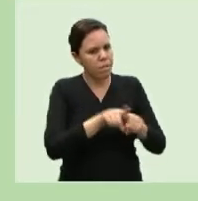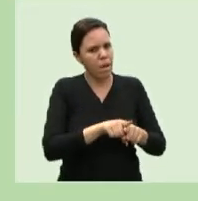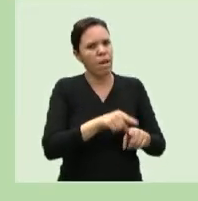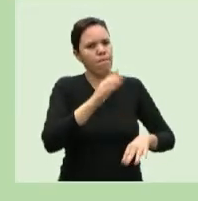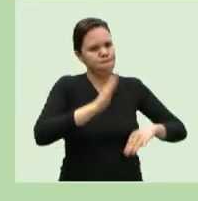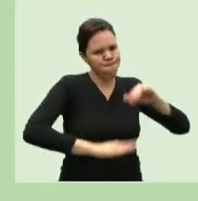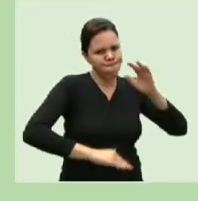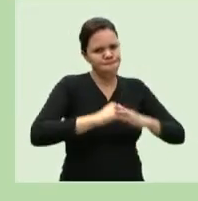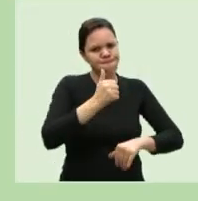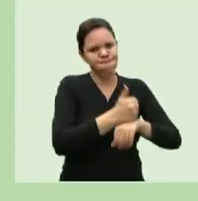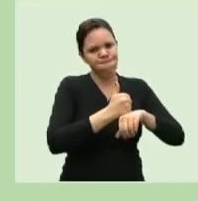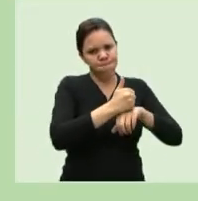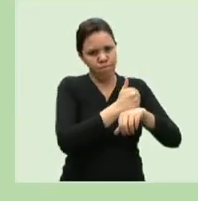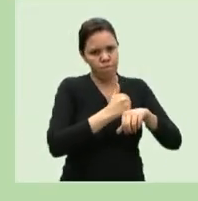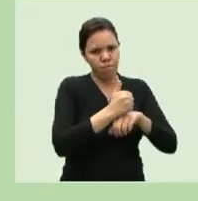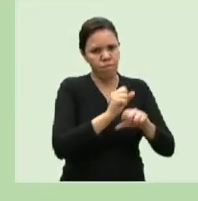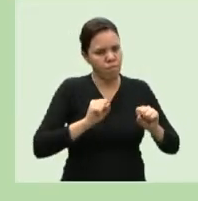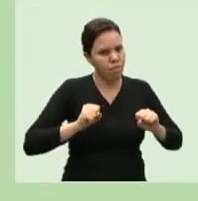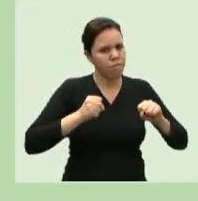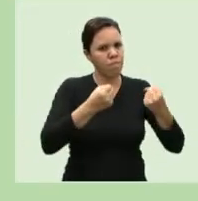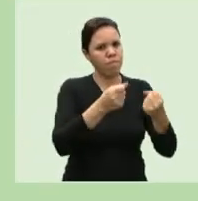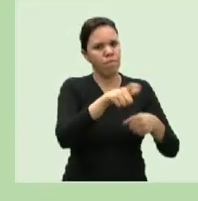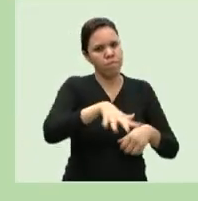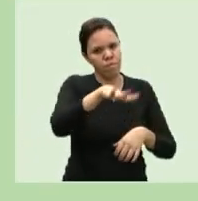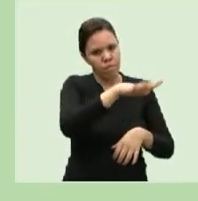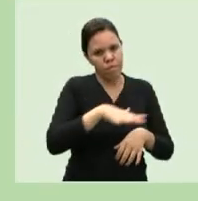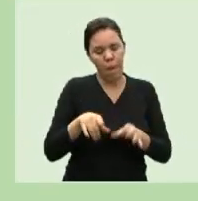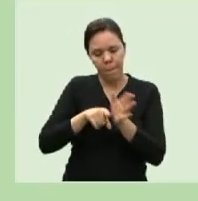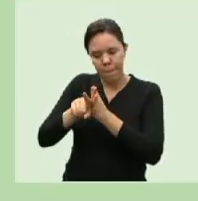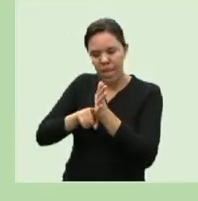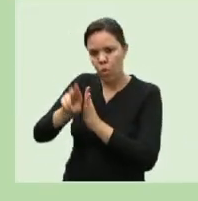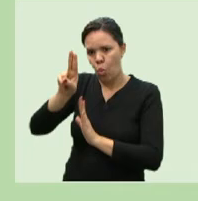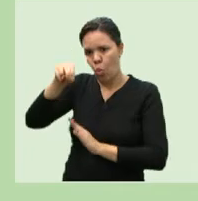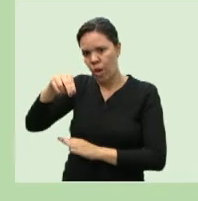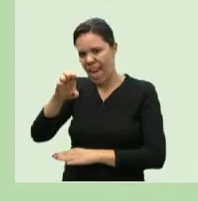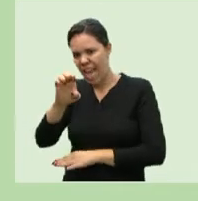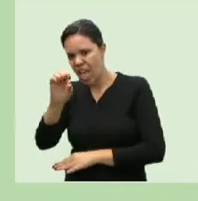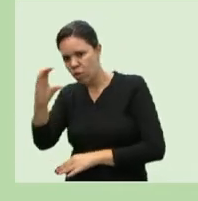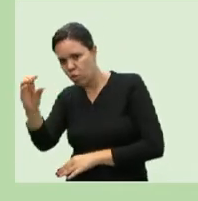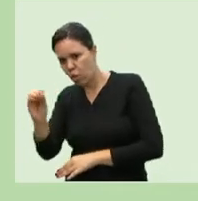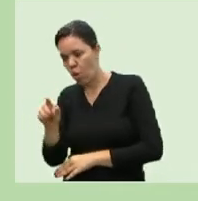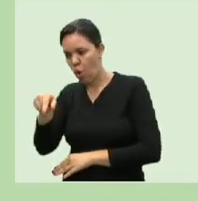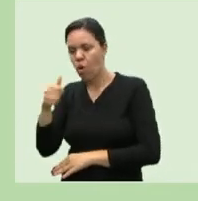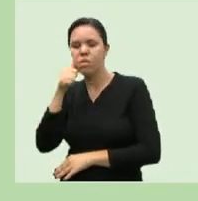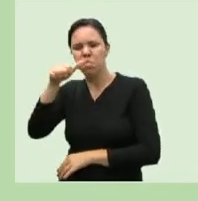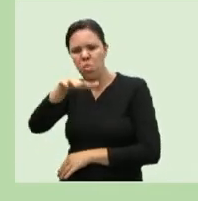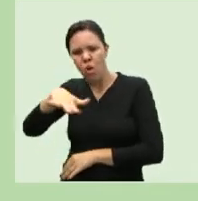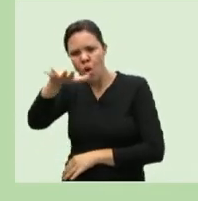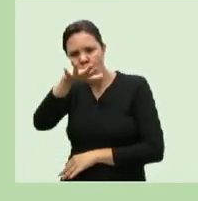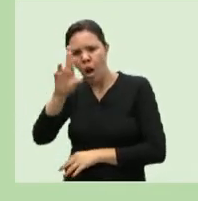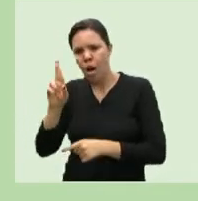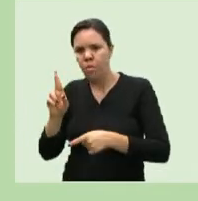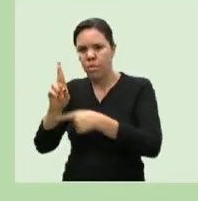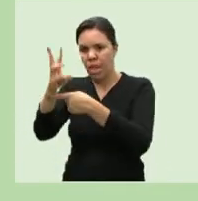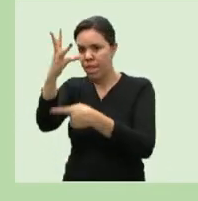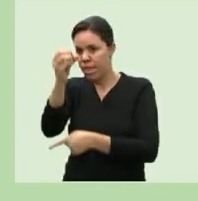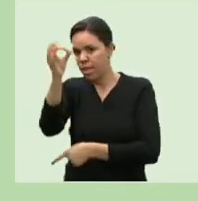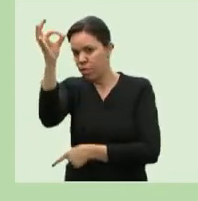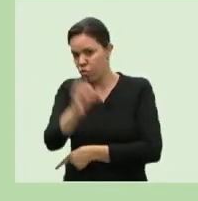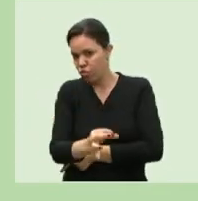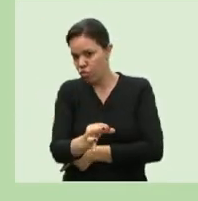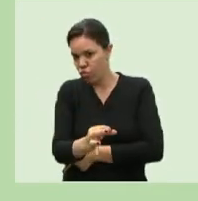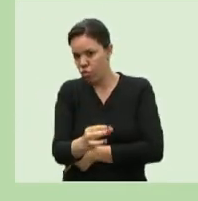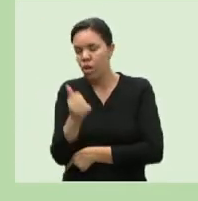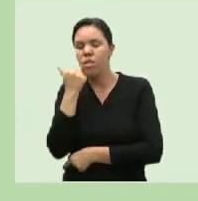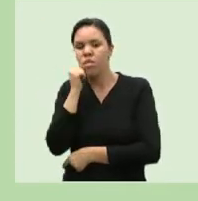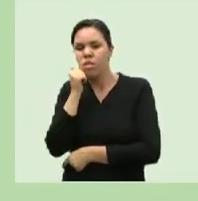pesquisa da Unesco de 2018 revelou que as mulheres representam cerca de 30% das cientistas no mundo.